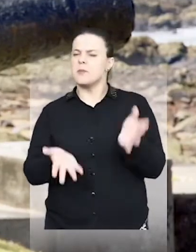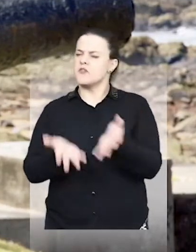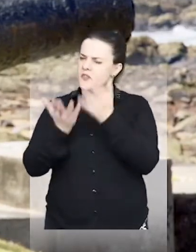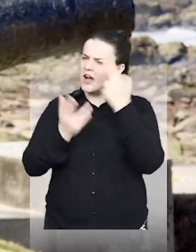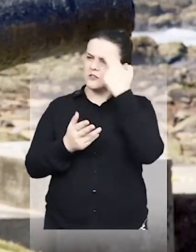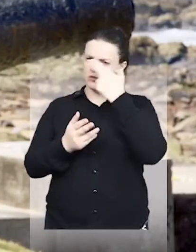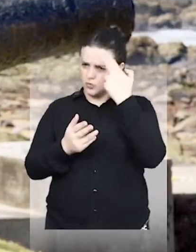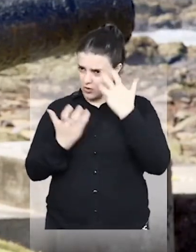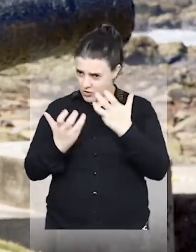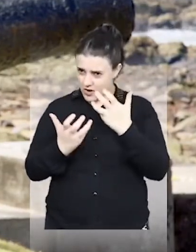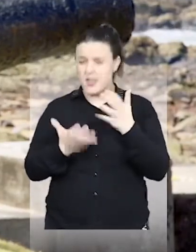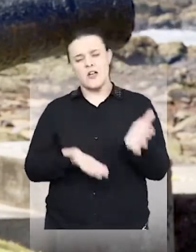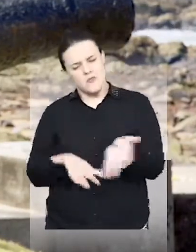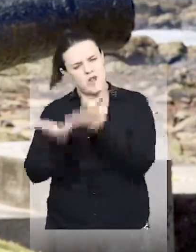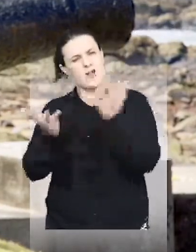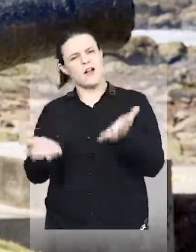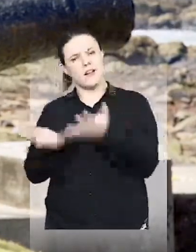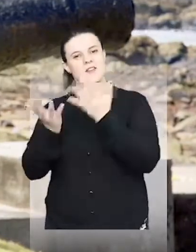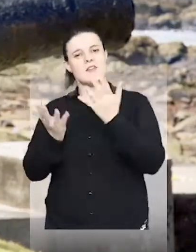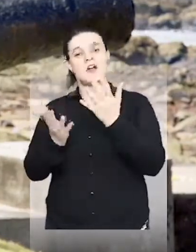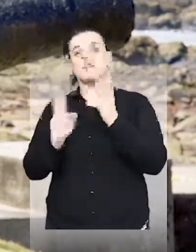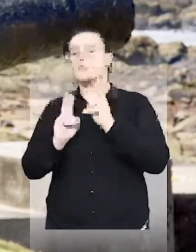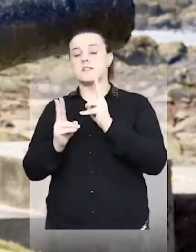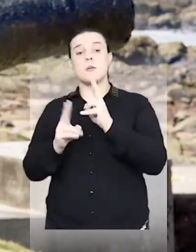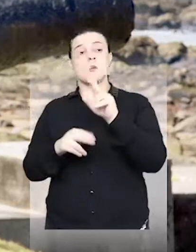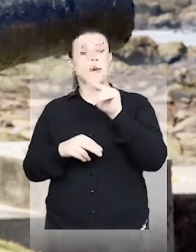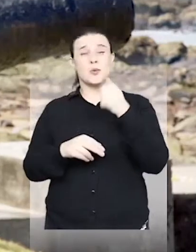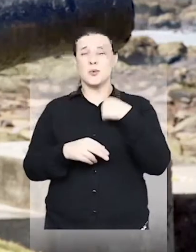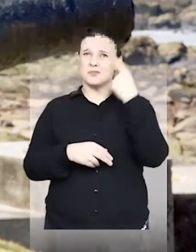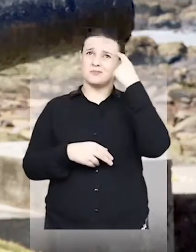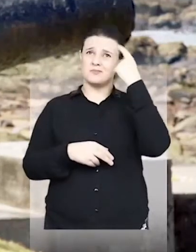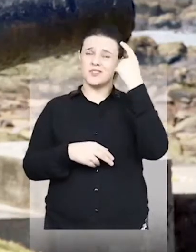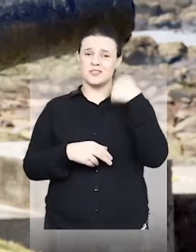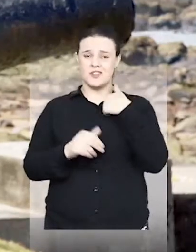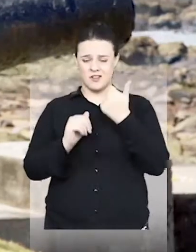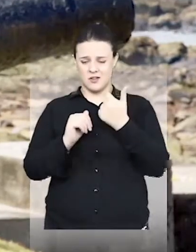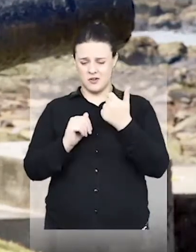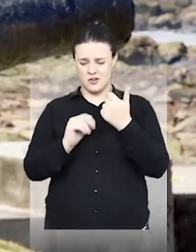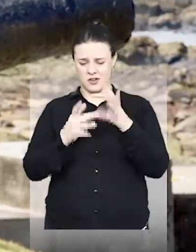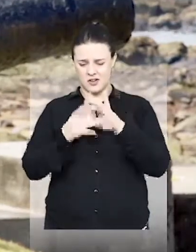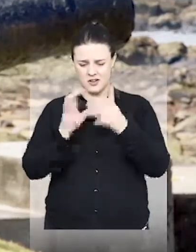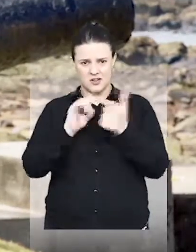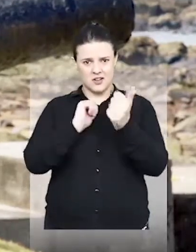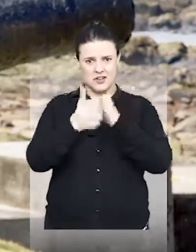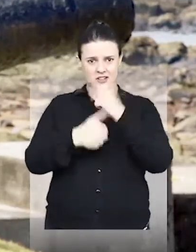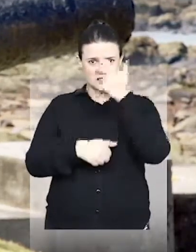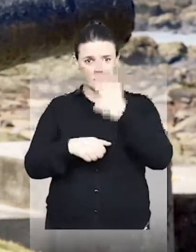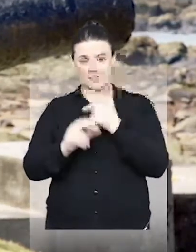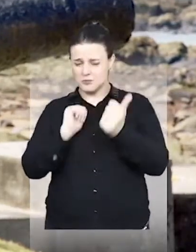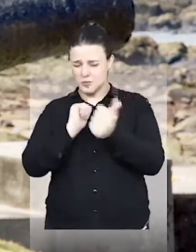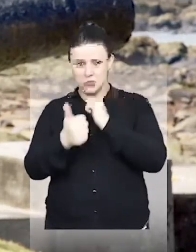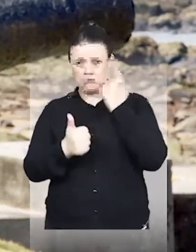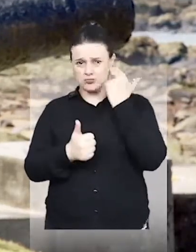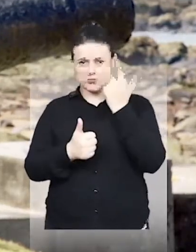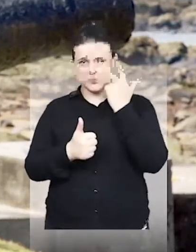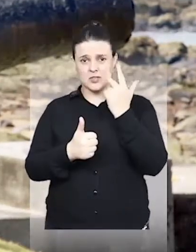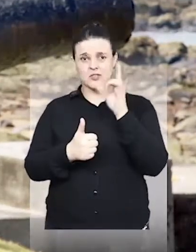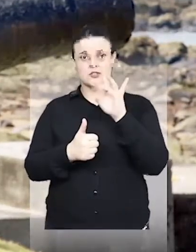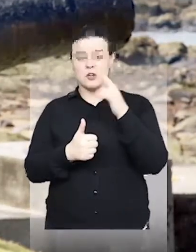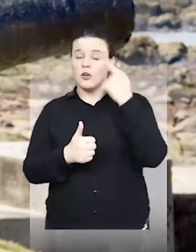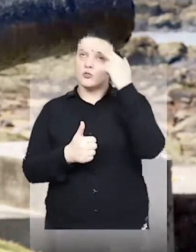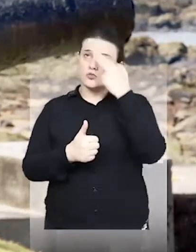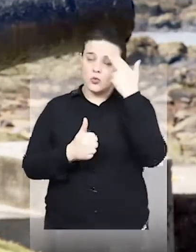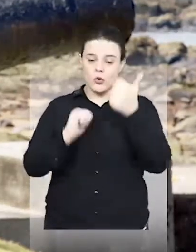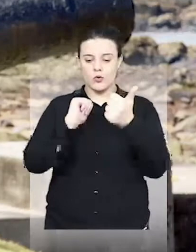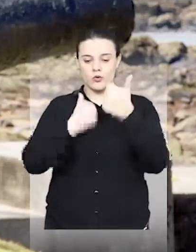vai atrás do seu sonho, vai fazer o que você quer. Mas eu nunca me vi como um para-atleta, eu sempre fiz esporte convencional. Eu tinha sonho